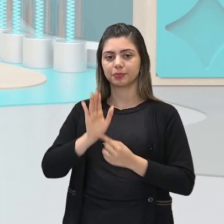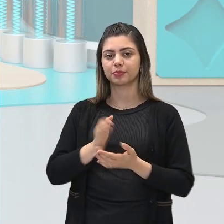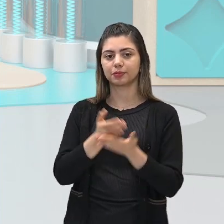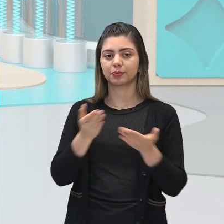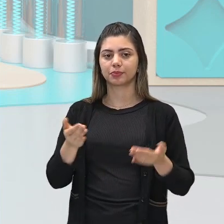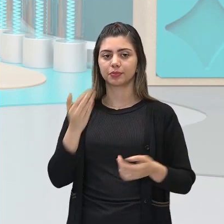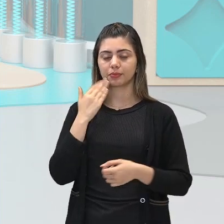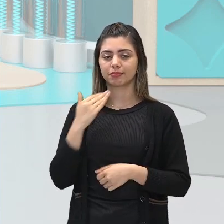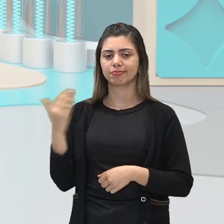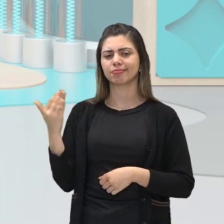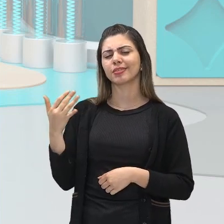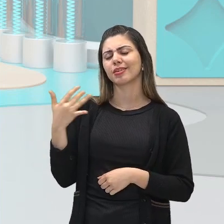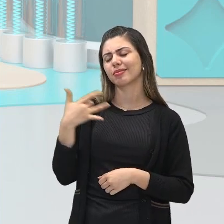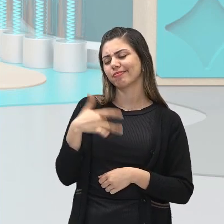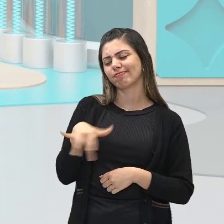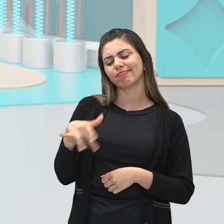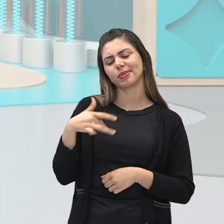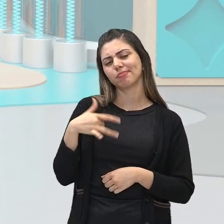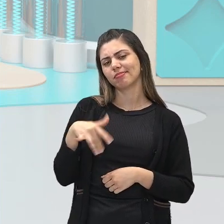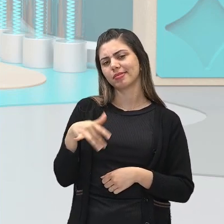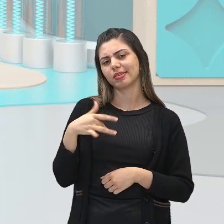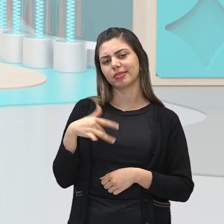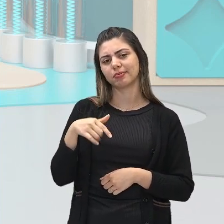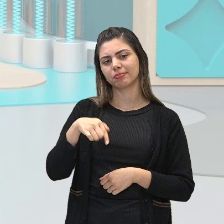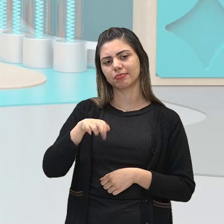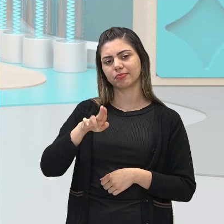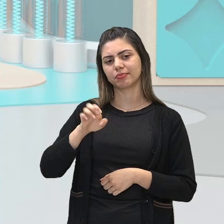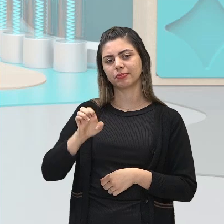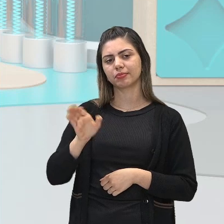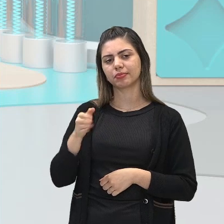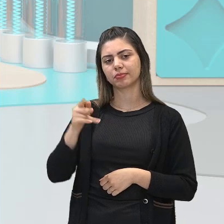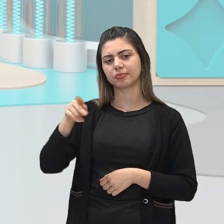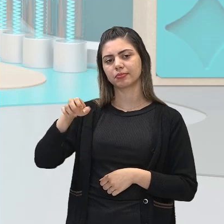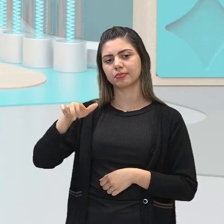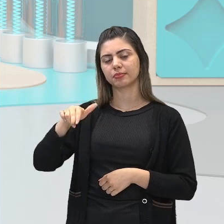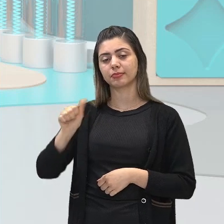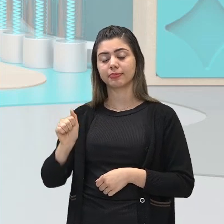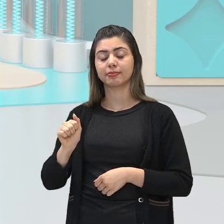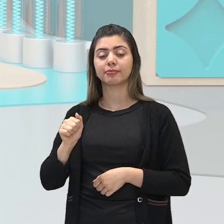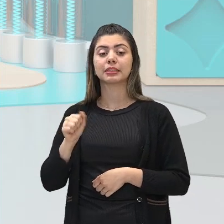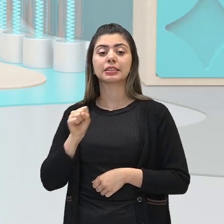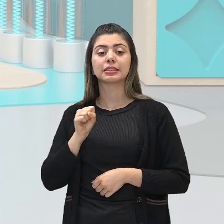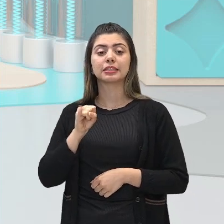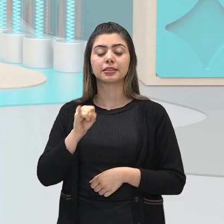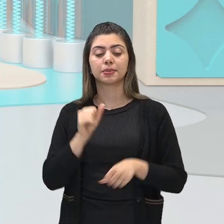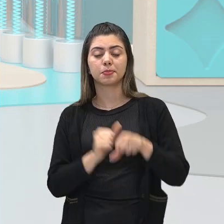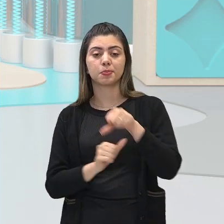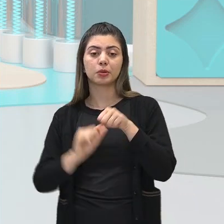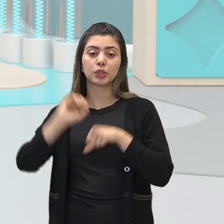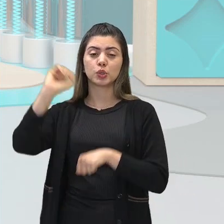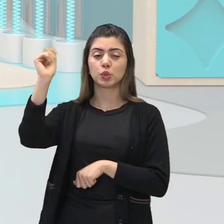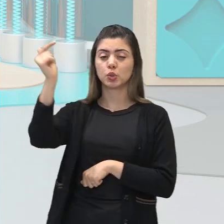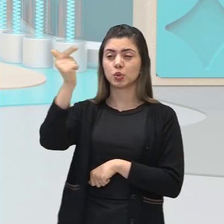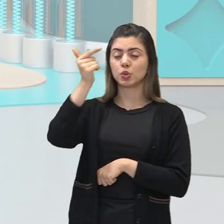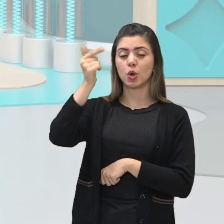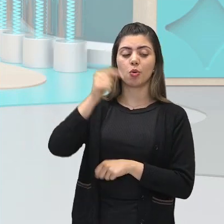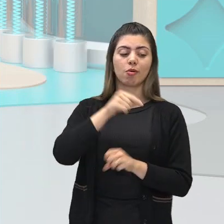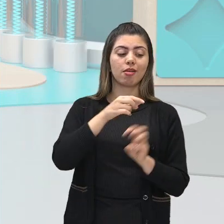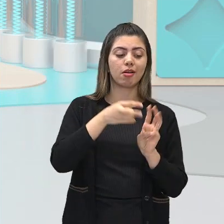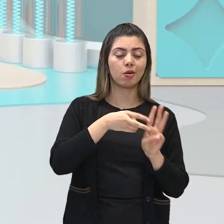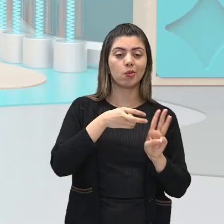temos aí: que pena, fosse uma manhã de sol, o índio